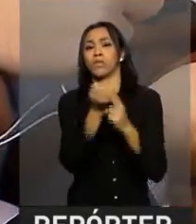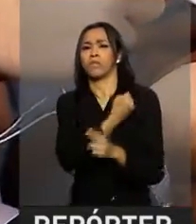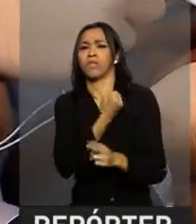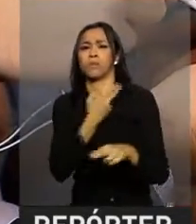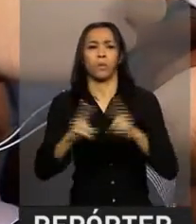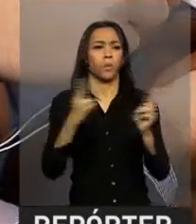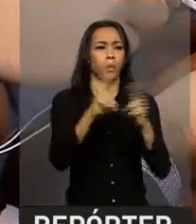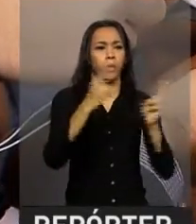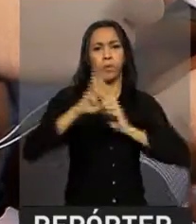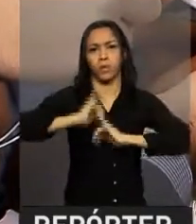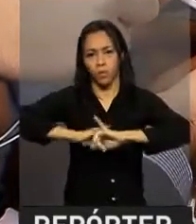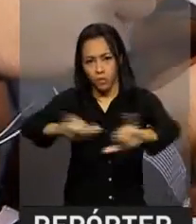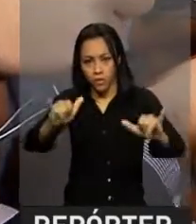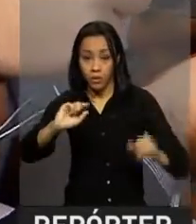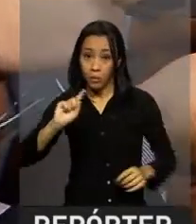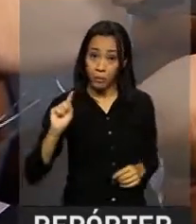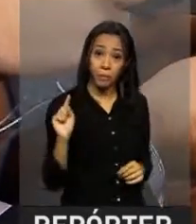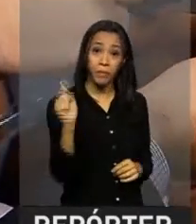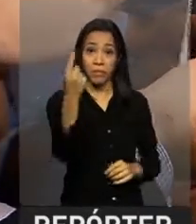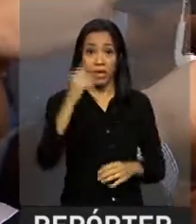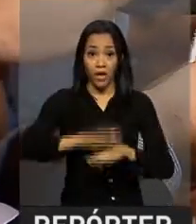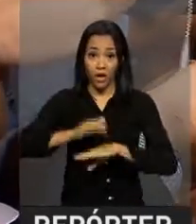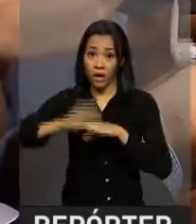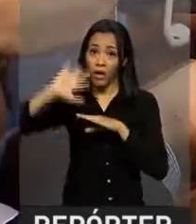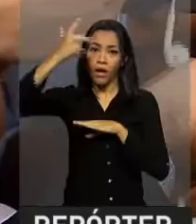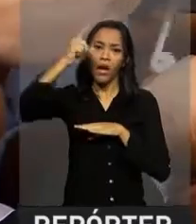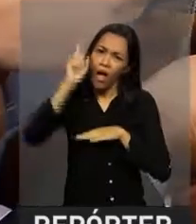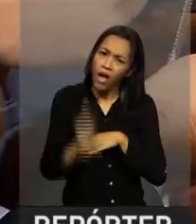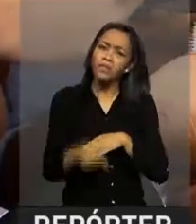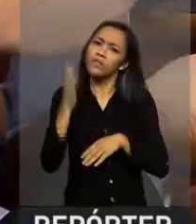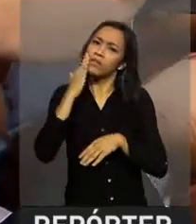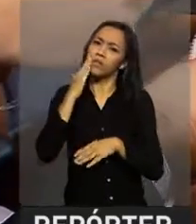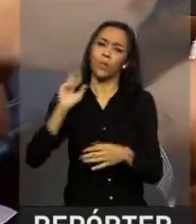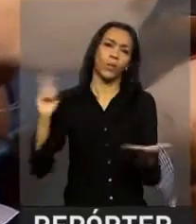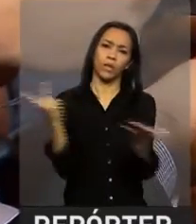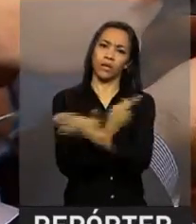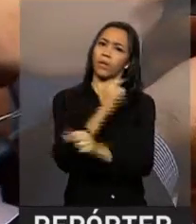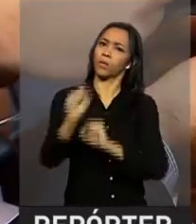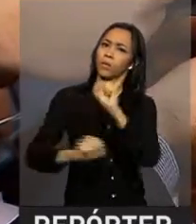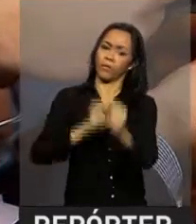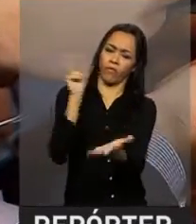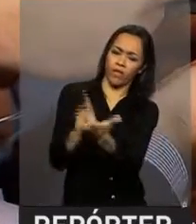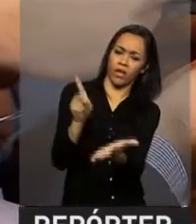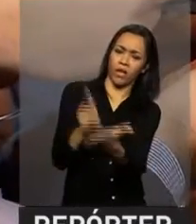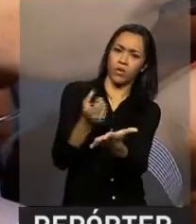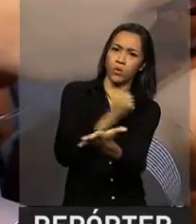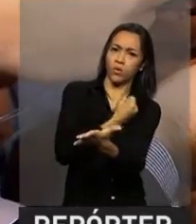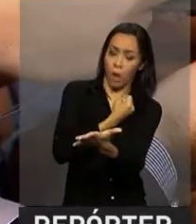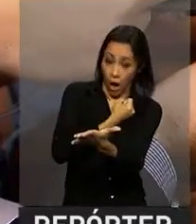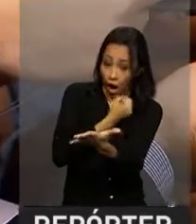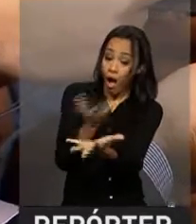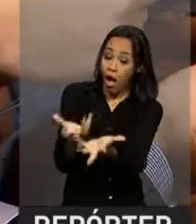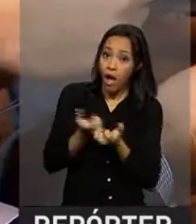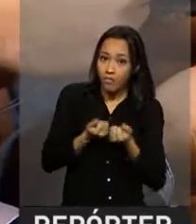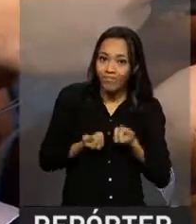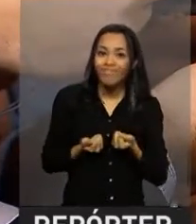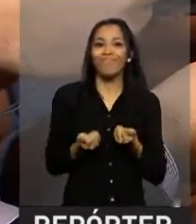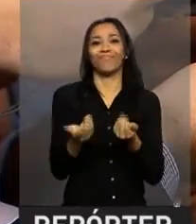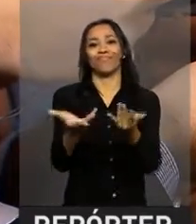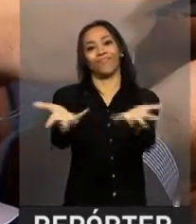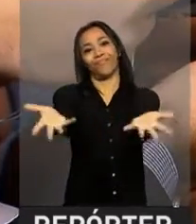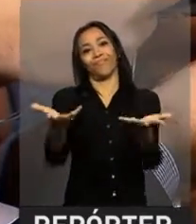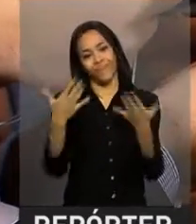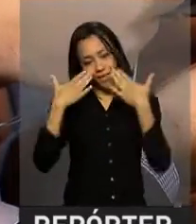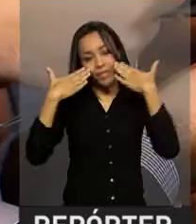primeira posição para se resolver problema é reconhecer a verdade. E a verdade dos números será apresentada ao